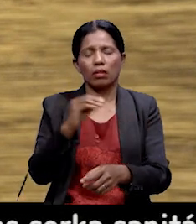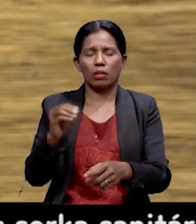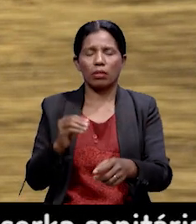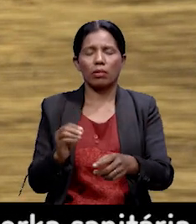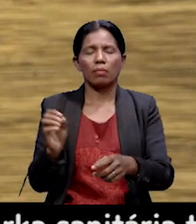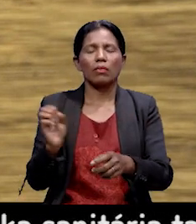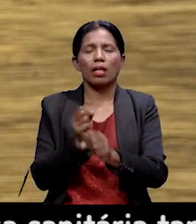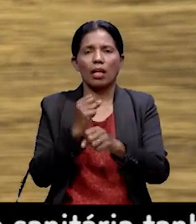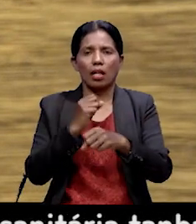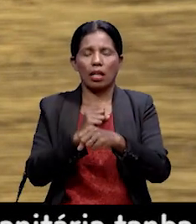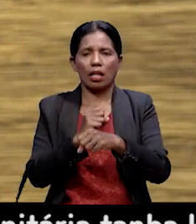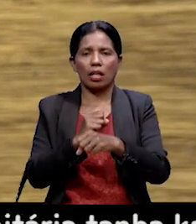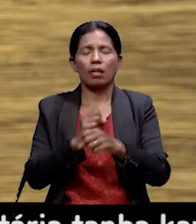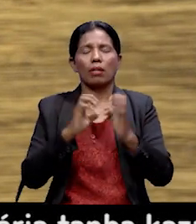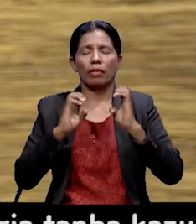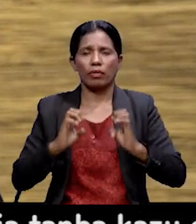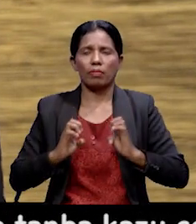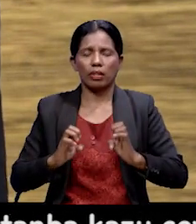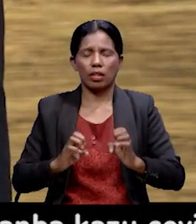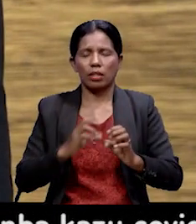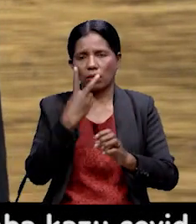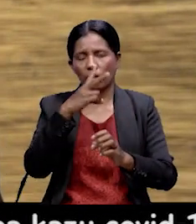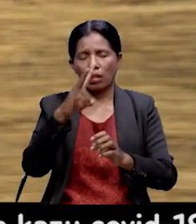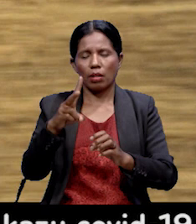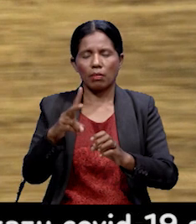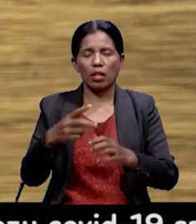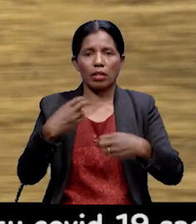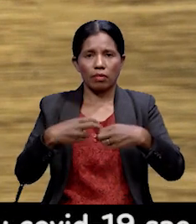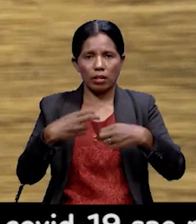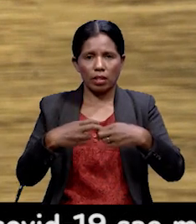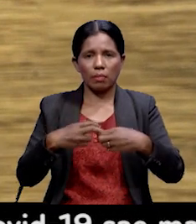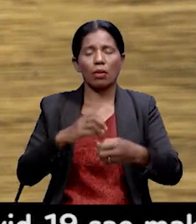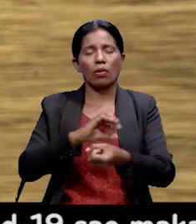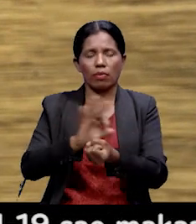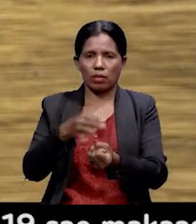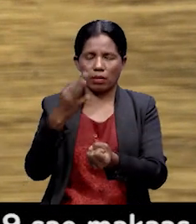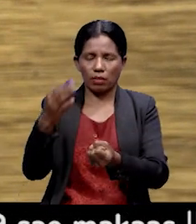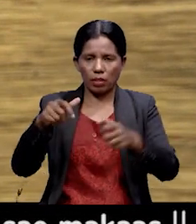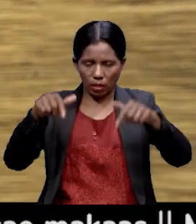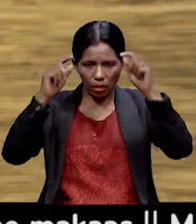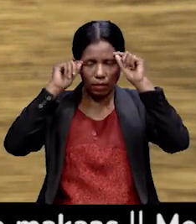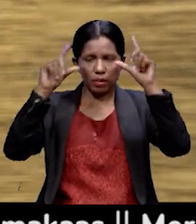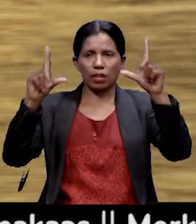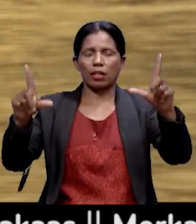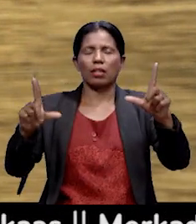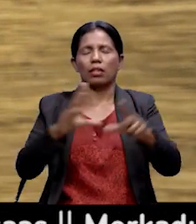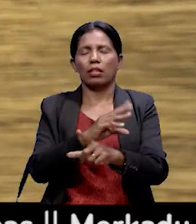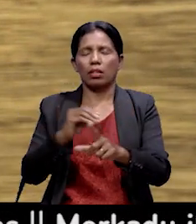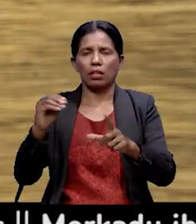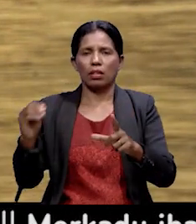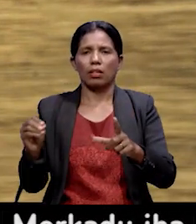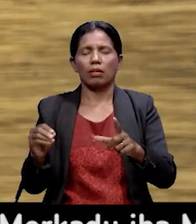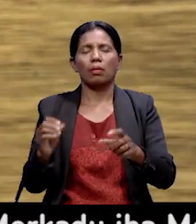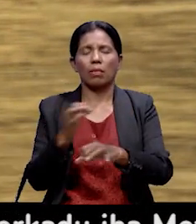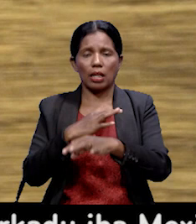emergência para a mitigação do impacto económico e social da pandemia em Timor-Leste, bem como um plano de